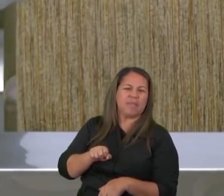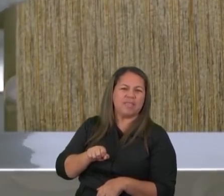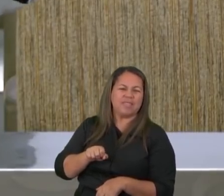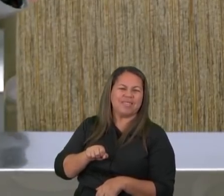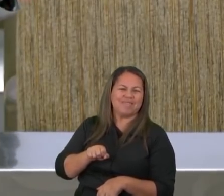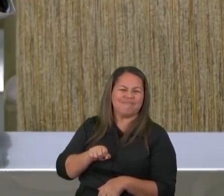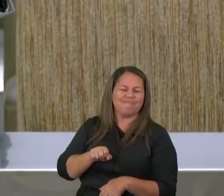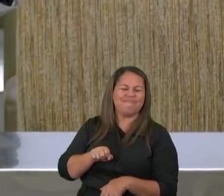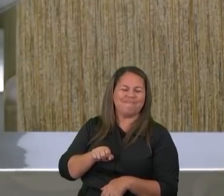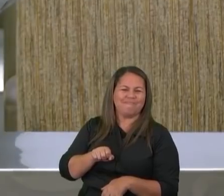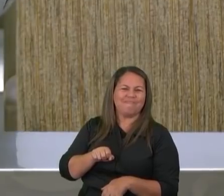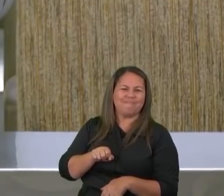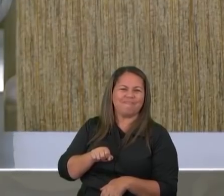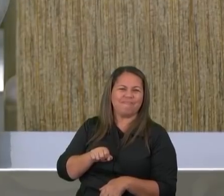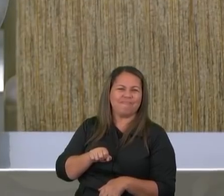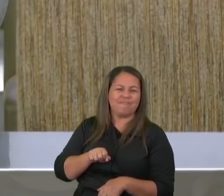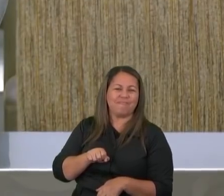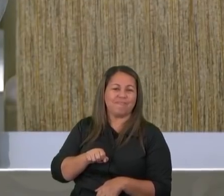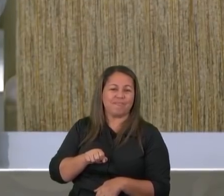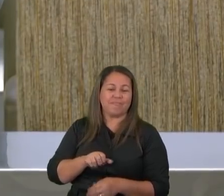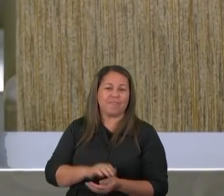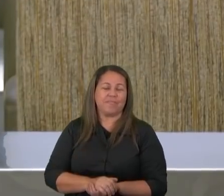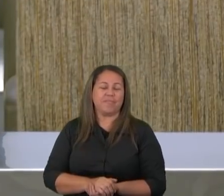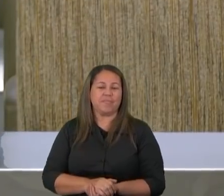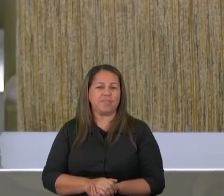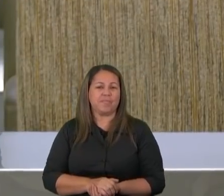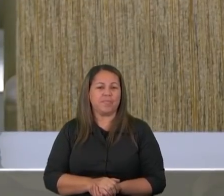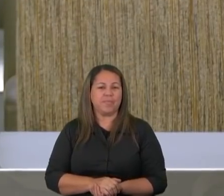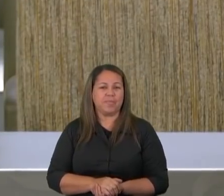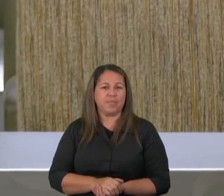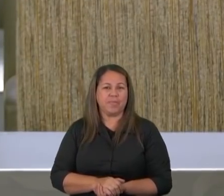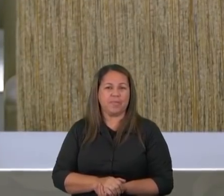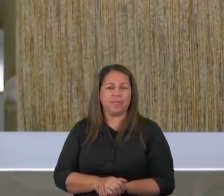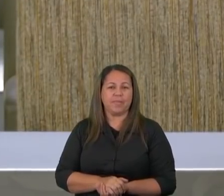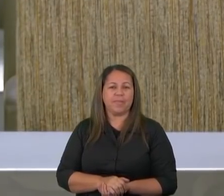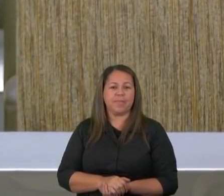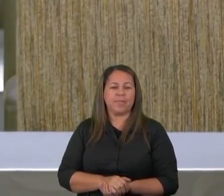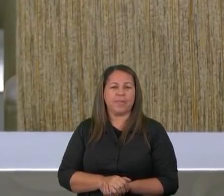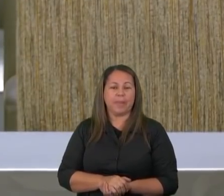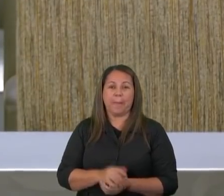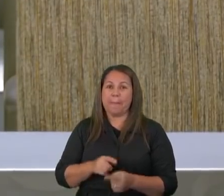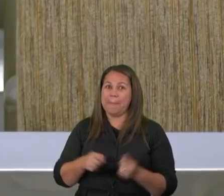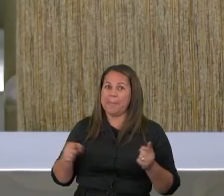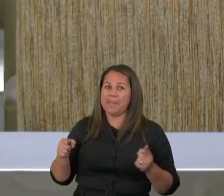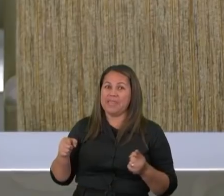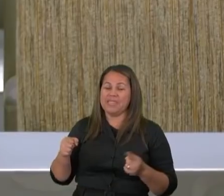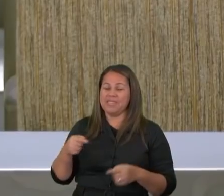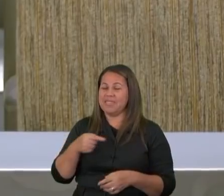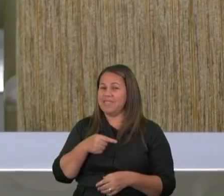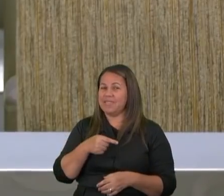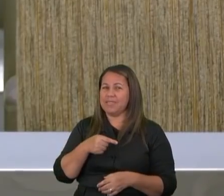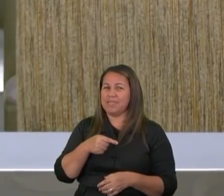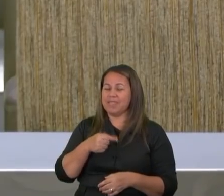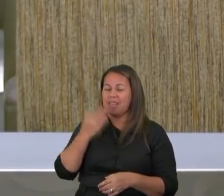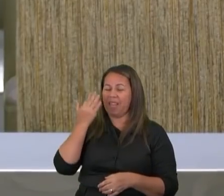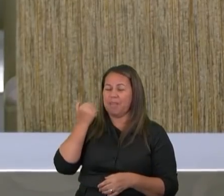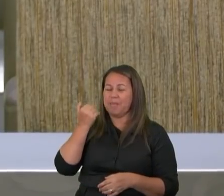laço. Mas ele não esperava que alguém estava olhando.